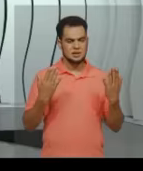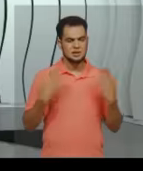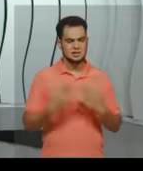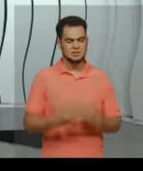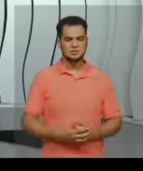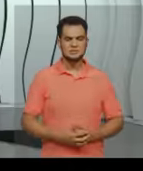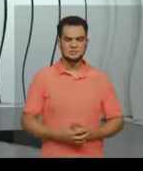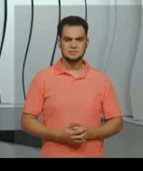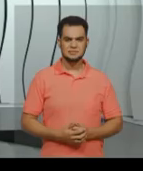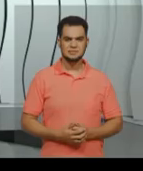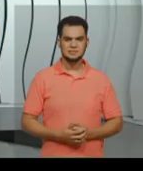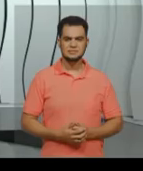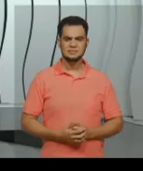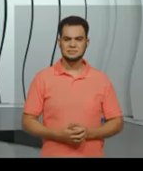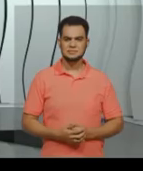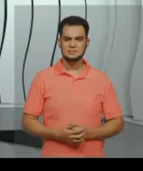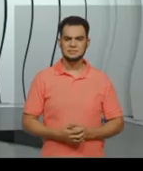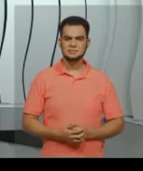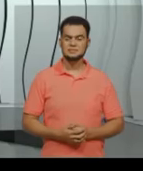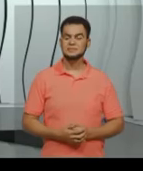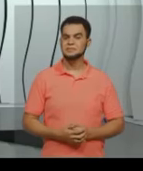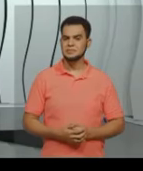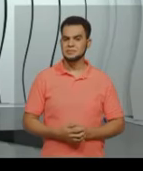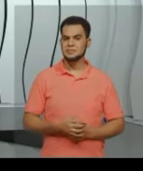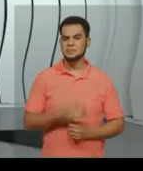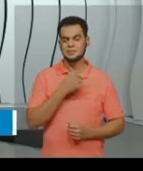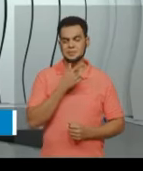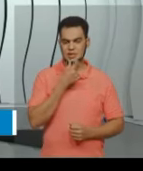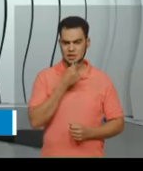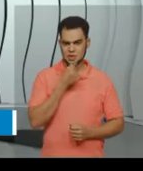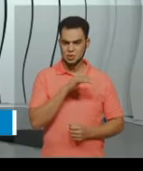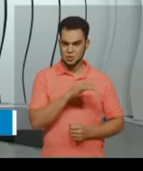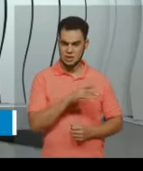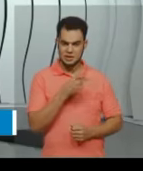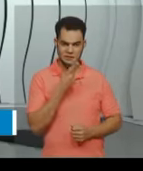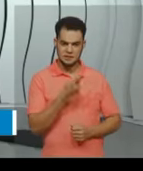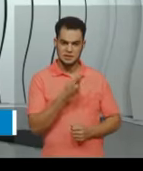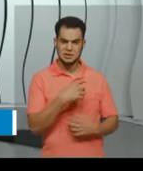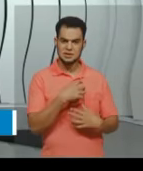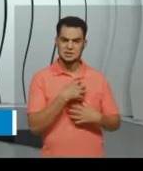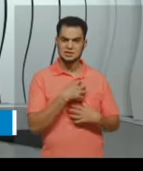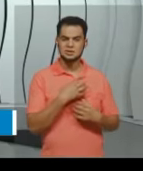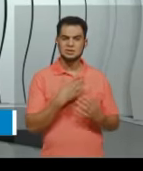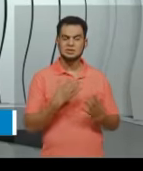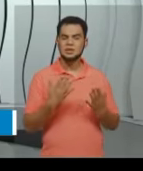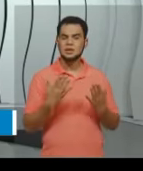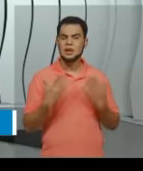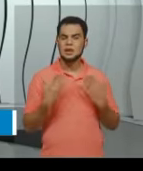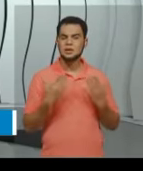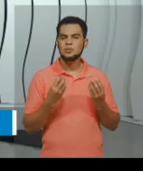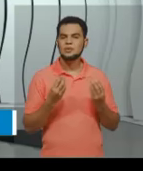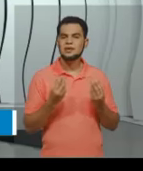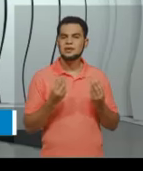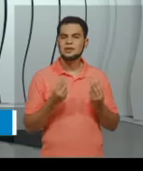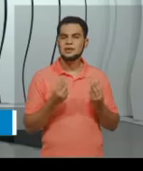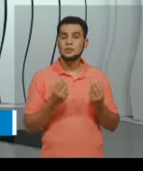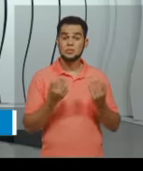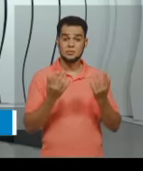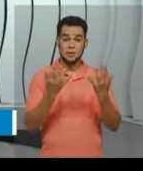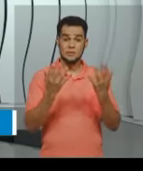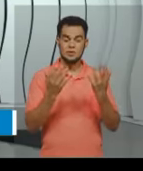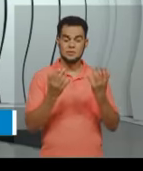of a wrinkled old hand. Ele sentiu o calor de uma mão velha, de uma